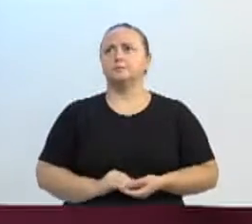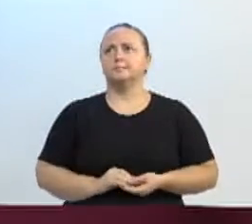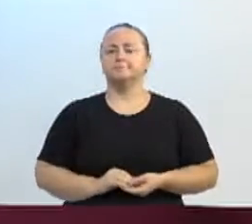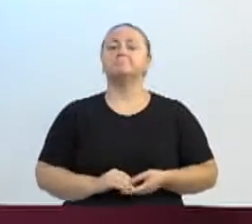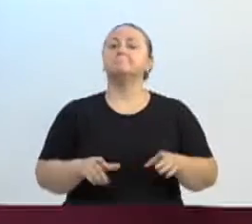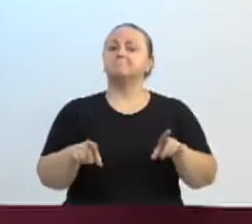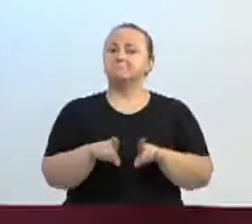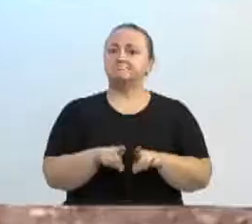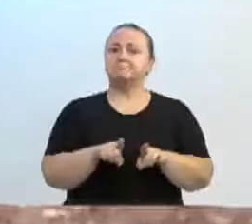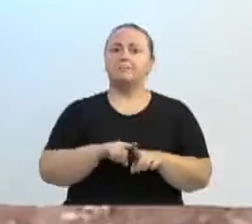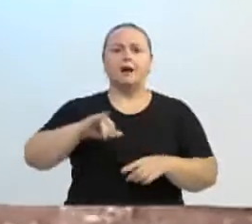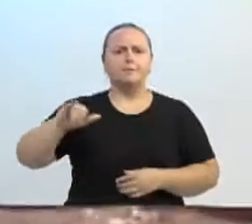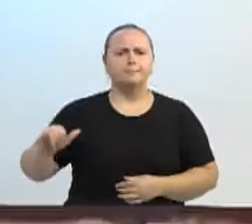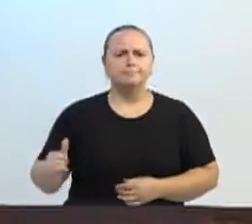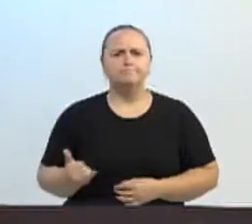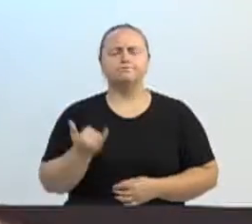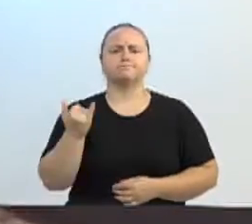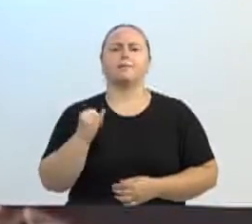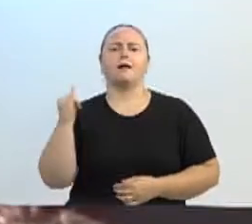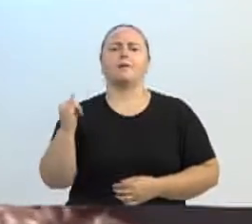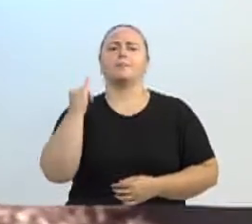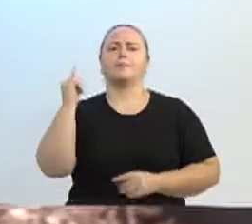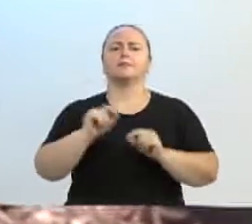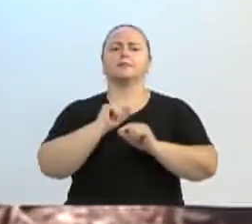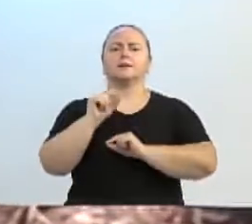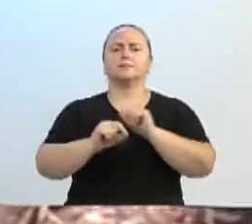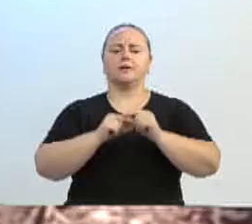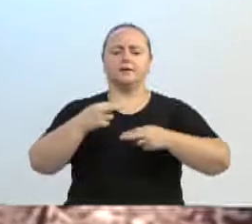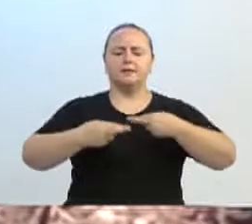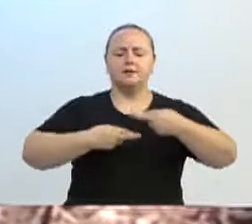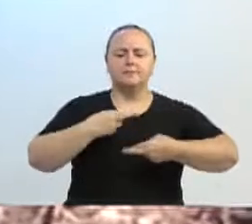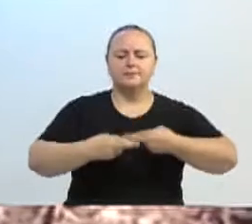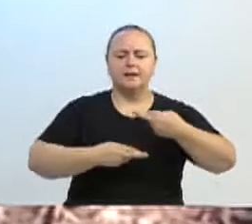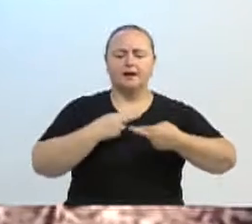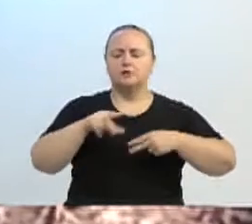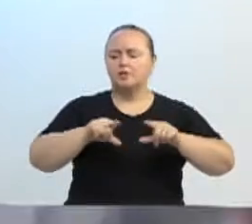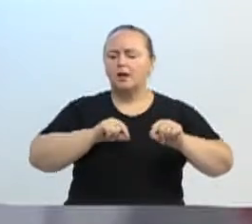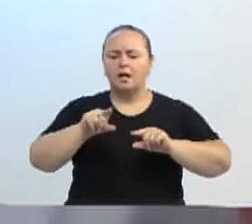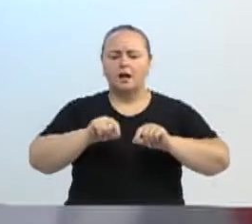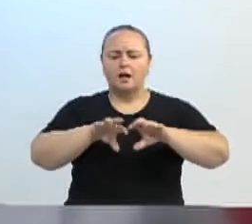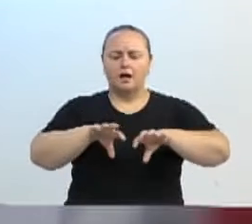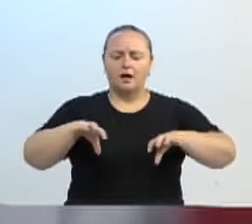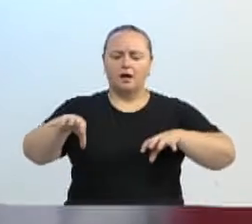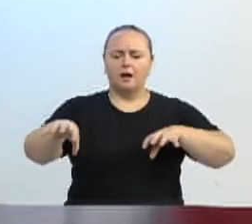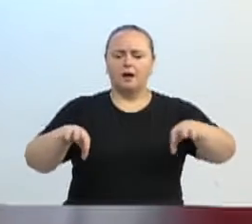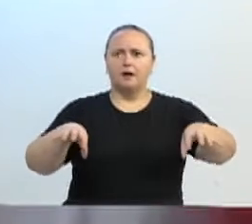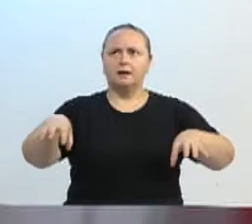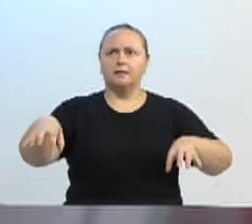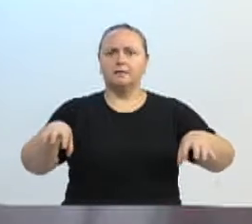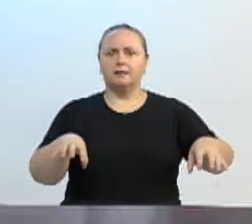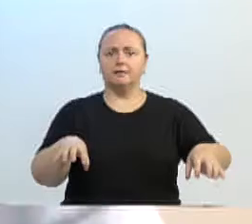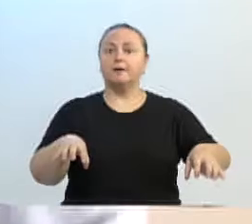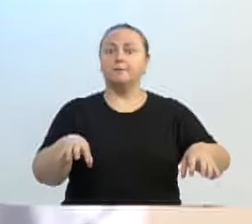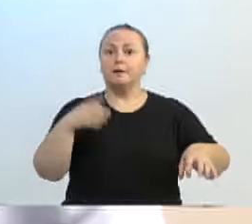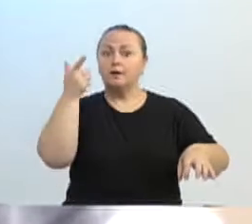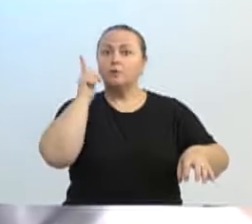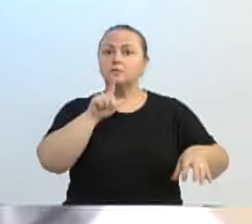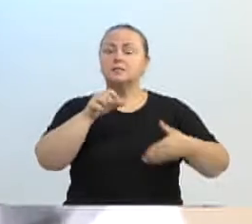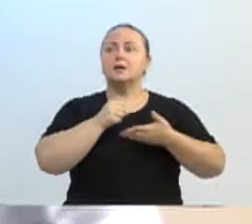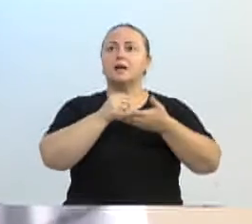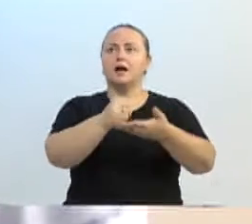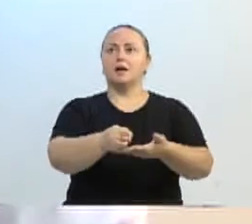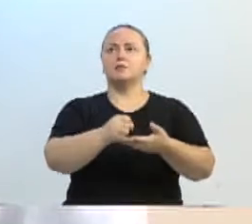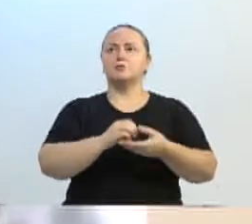do reaproveitamento do lixo e da seleção de tudo que pode ser usado para outros destinos. Visitamos também